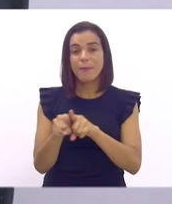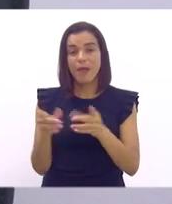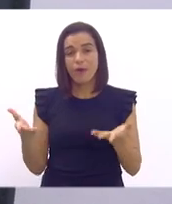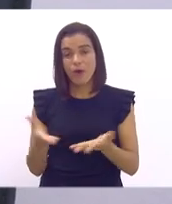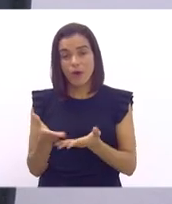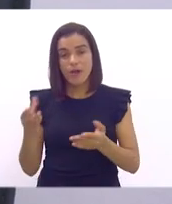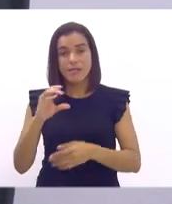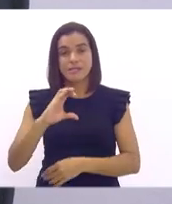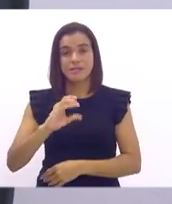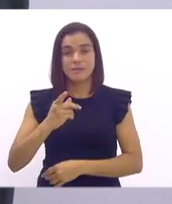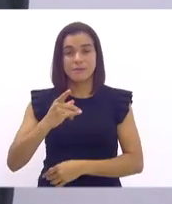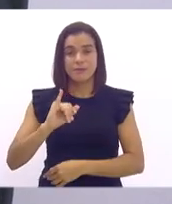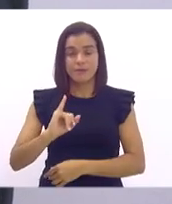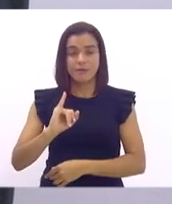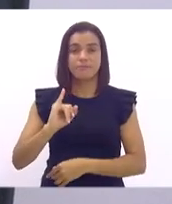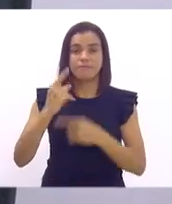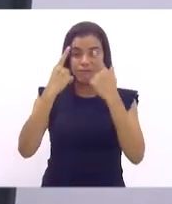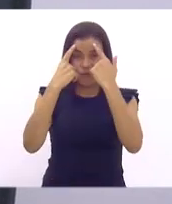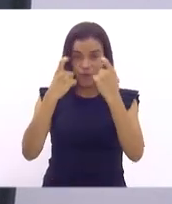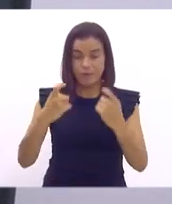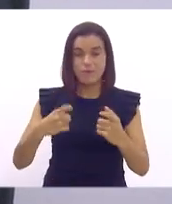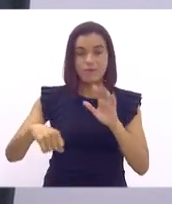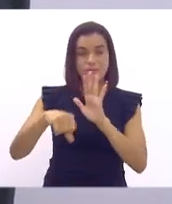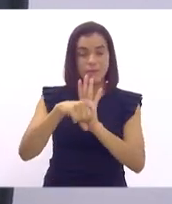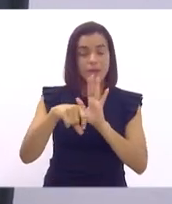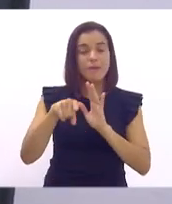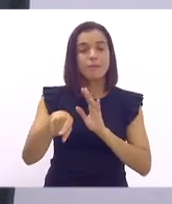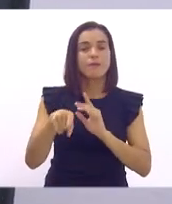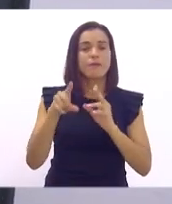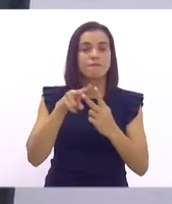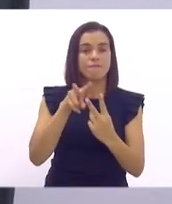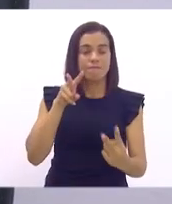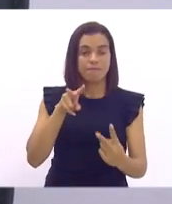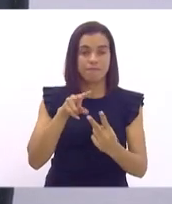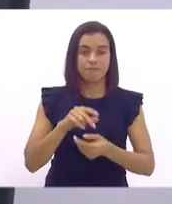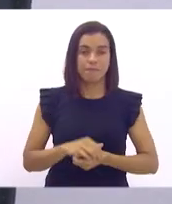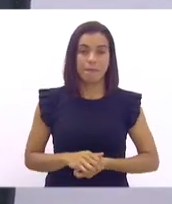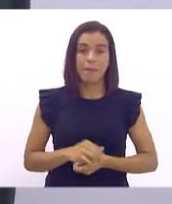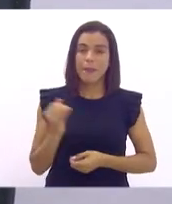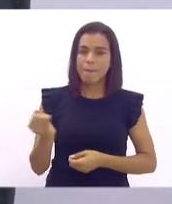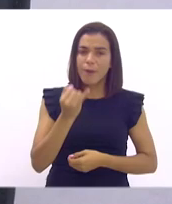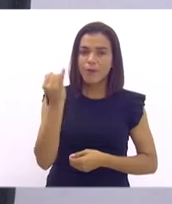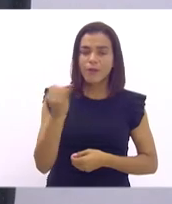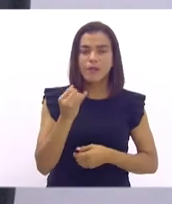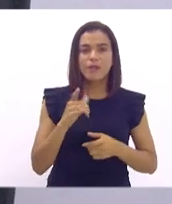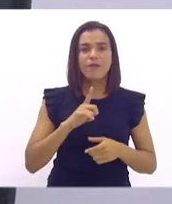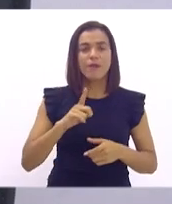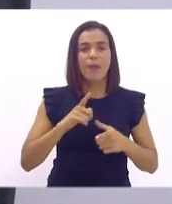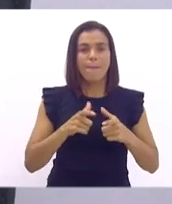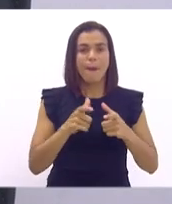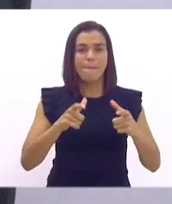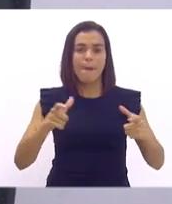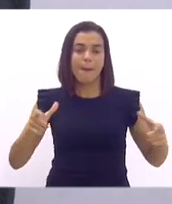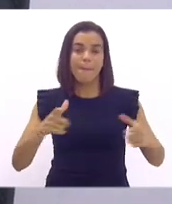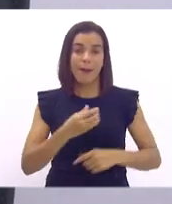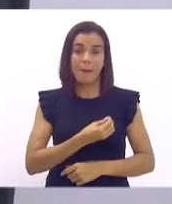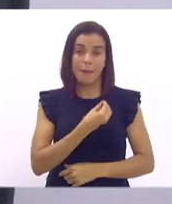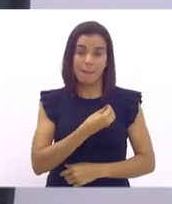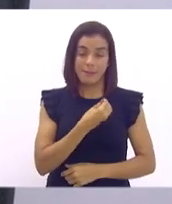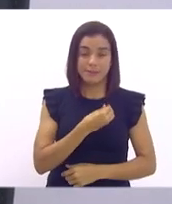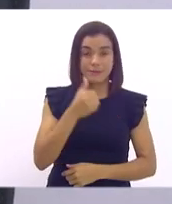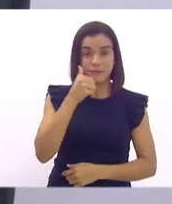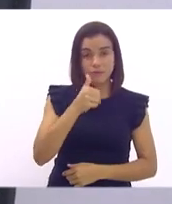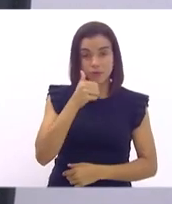interessante que ao longo desses três momentos, dessas três legislaturas, nós tivemos um aumento da participação das mulheres na